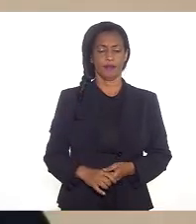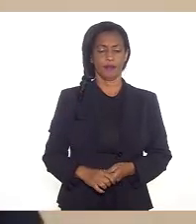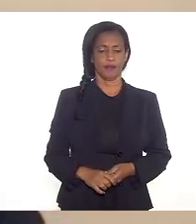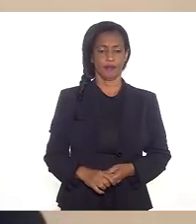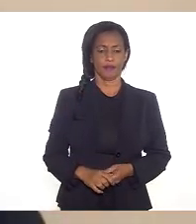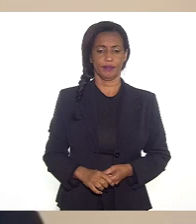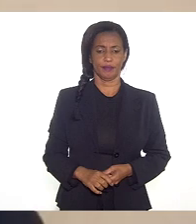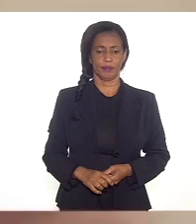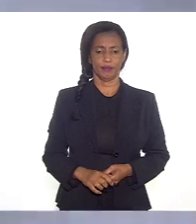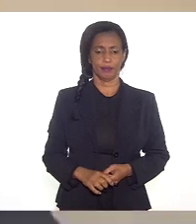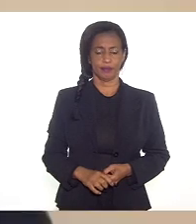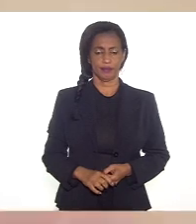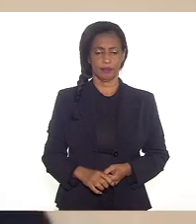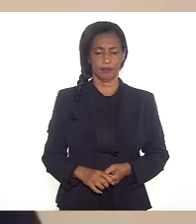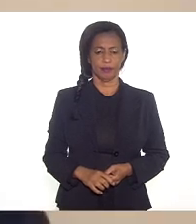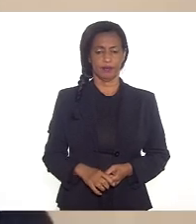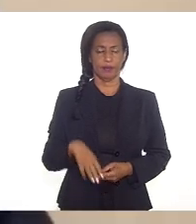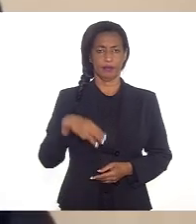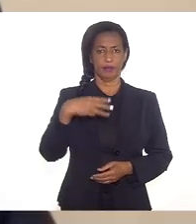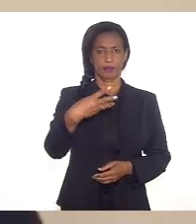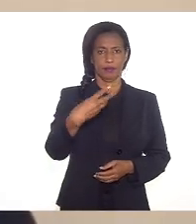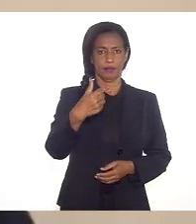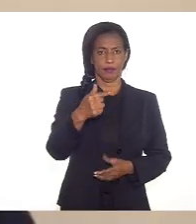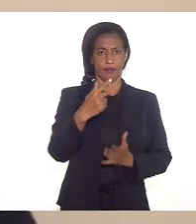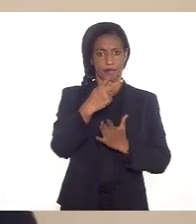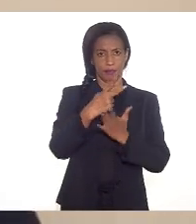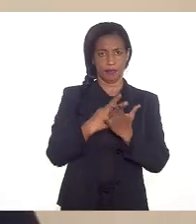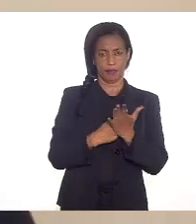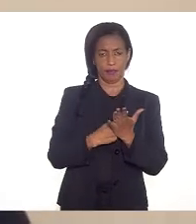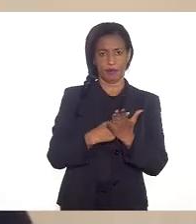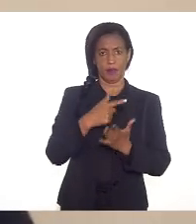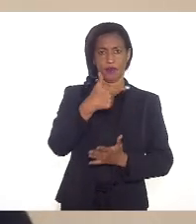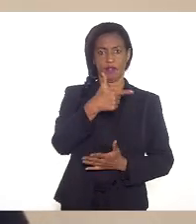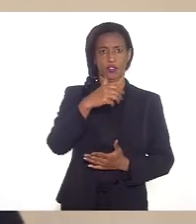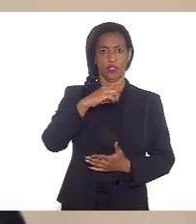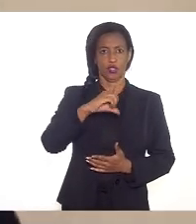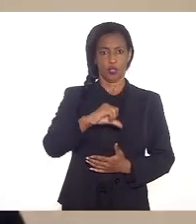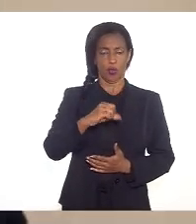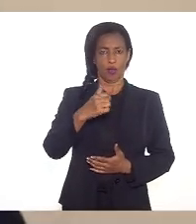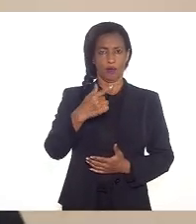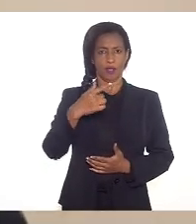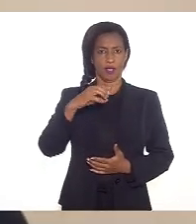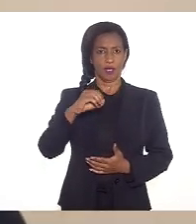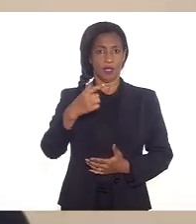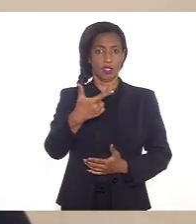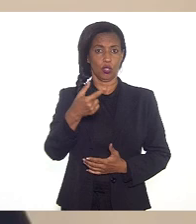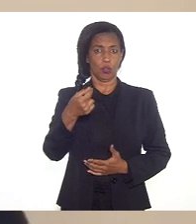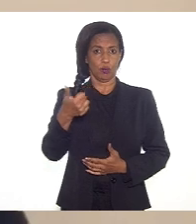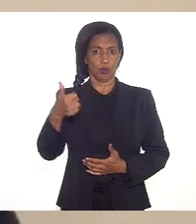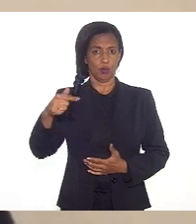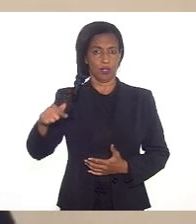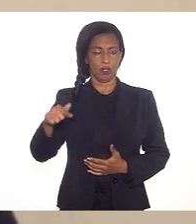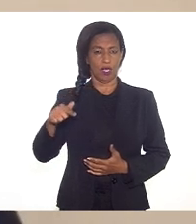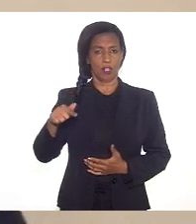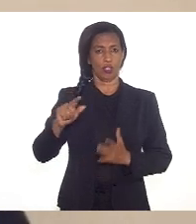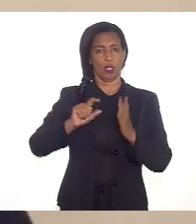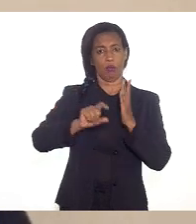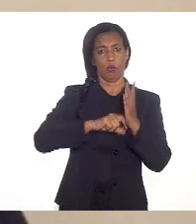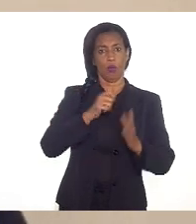Francisco. Obrigada, presidente. 37 da pauta, projeto de lei 2970 de 17, autoria do deputado Átila